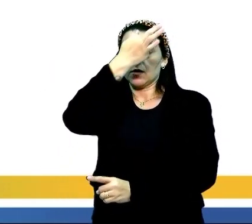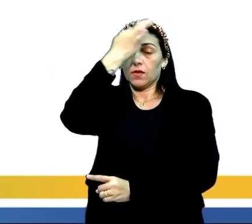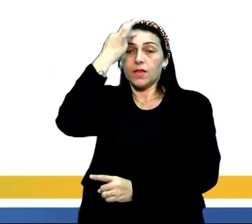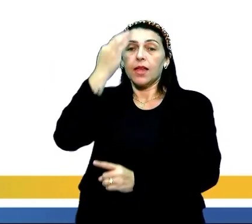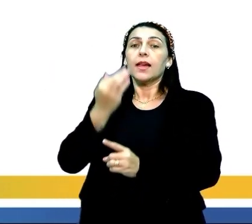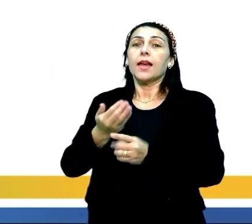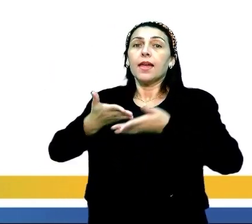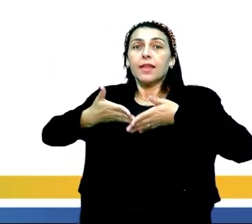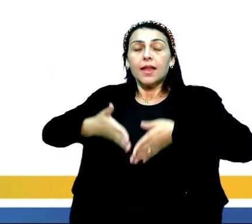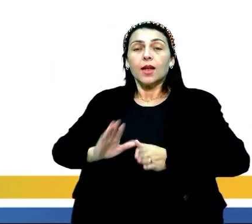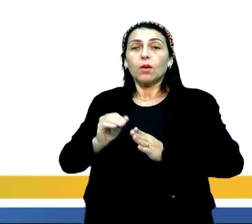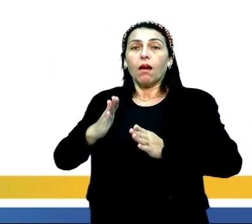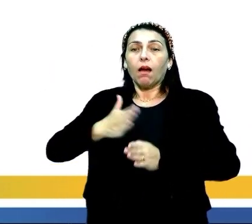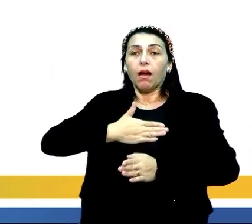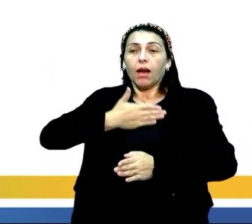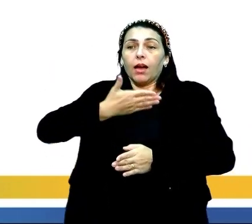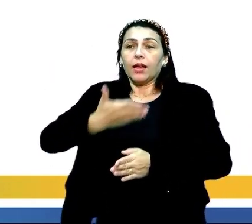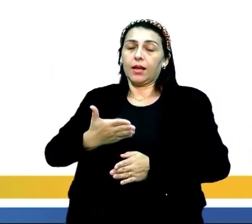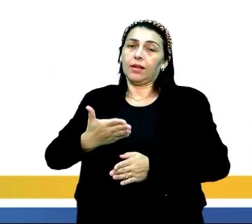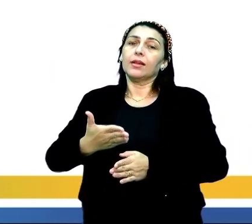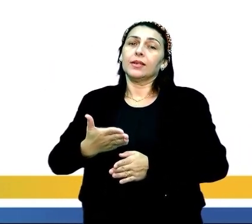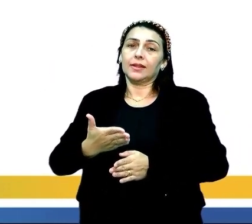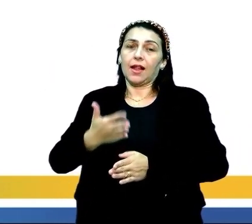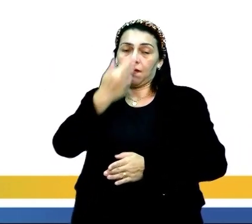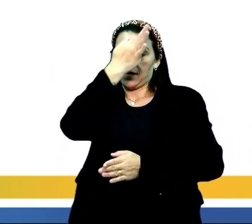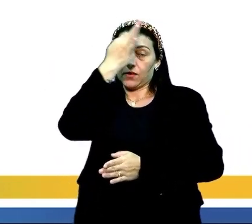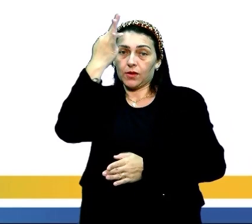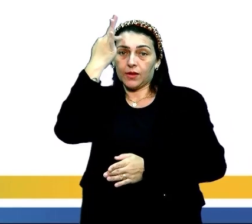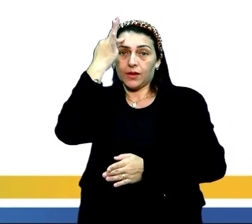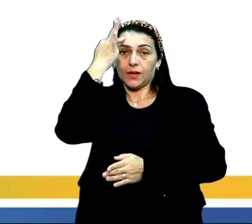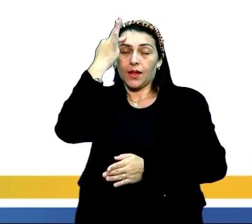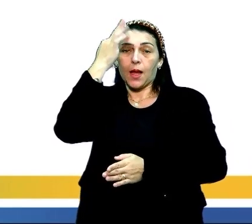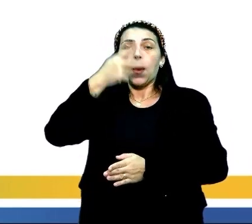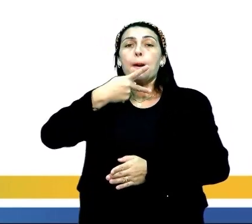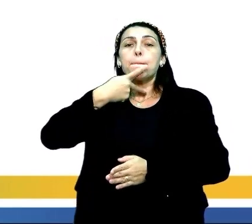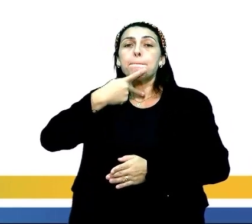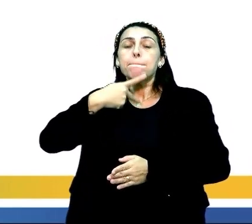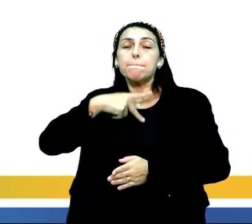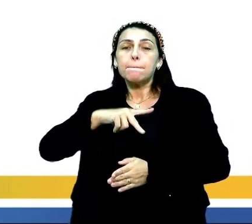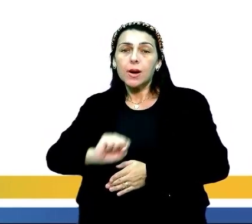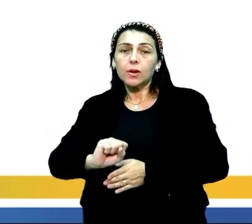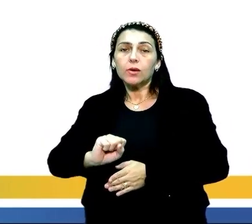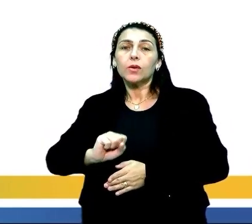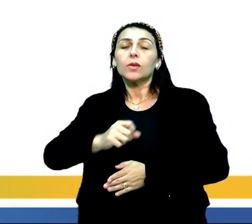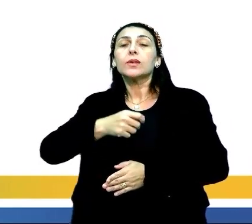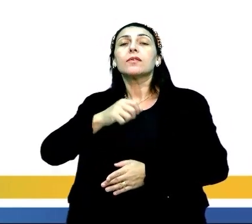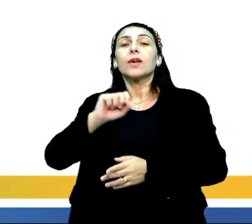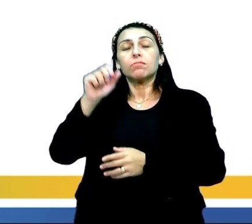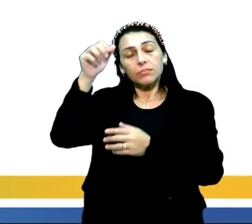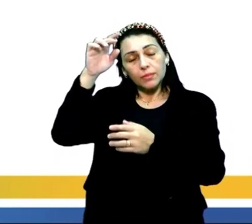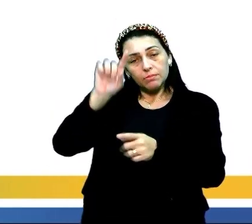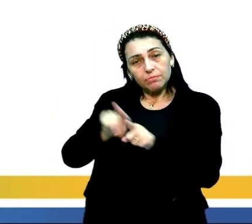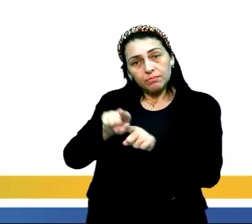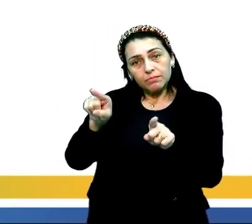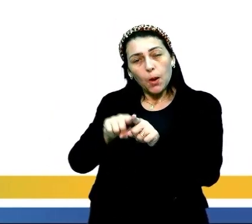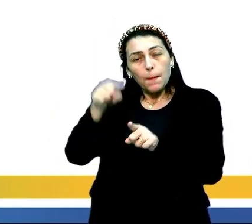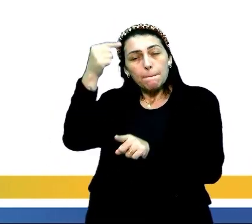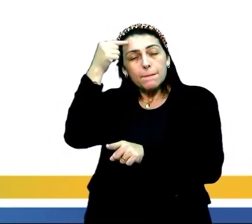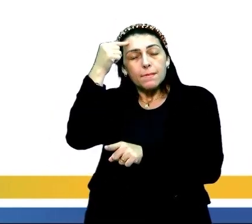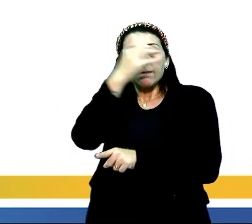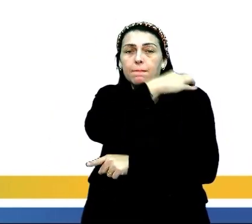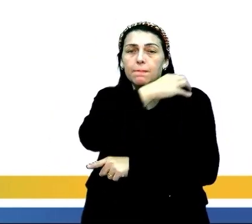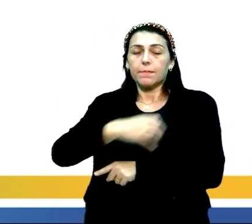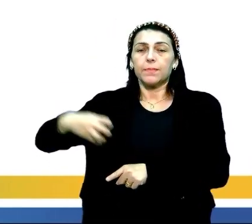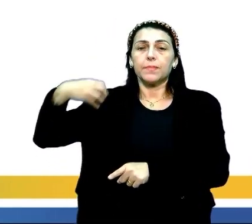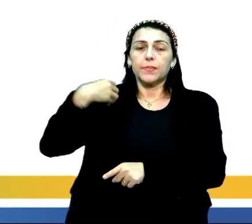ele, nesse sentido, embora ele adote a filosofia platônica, ele vai concordar também com o pensamento de Aristóteles, que nós